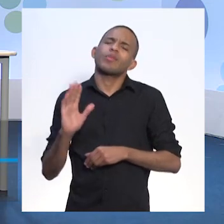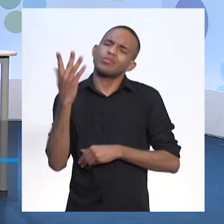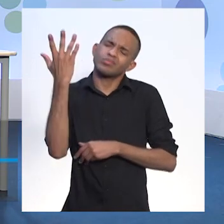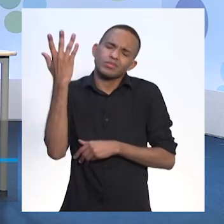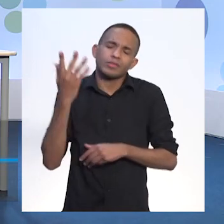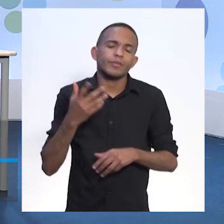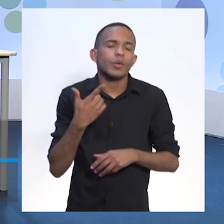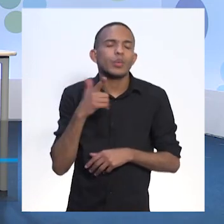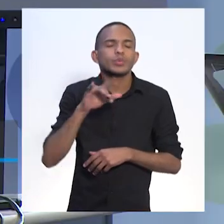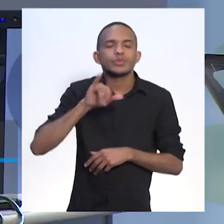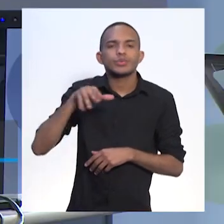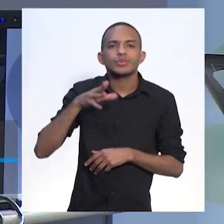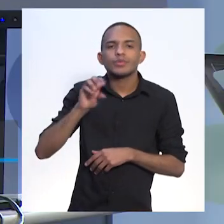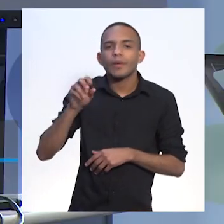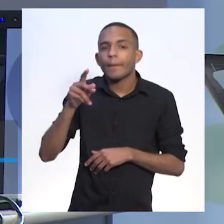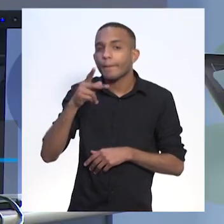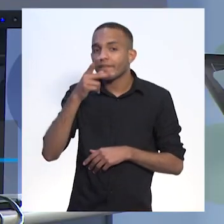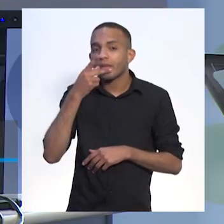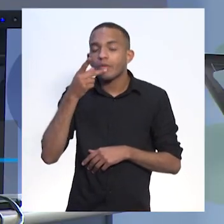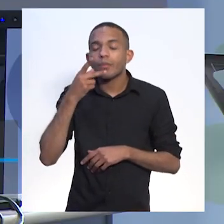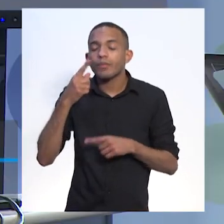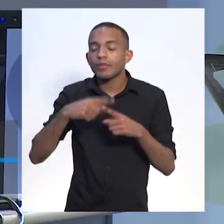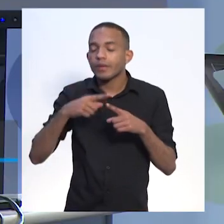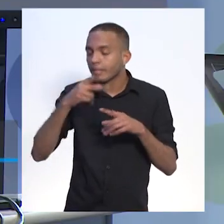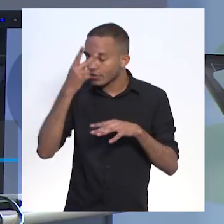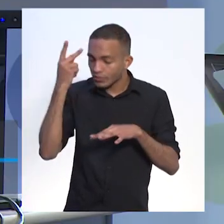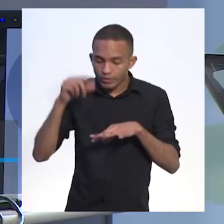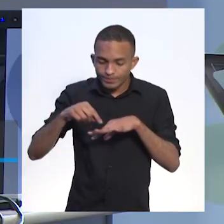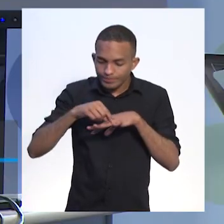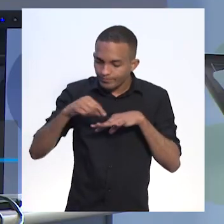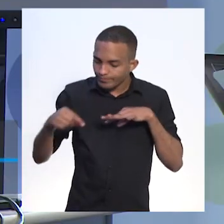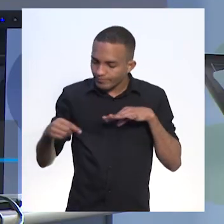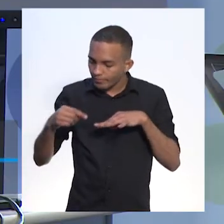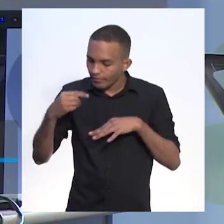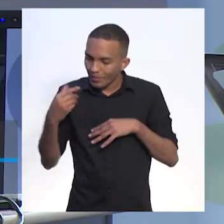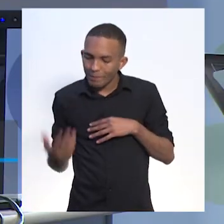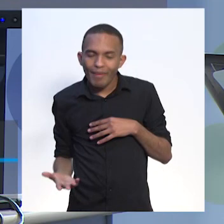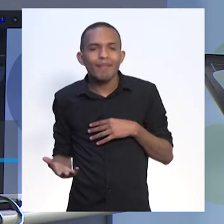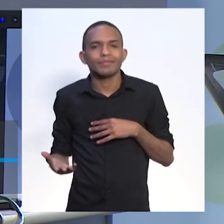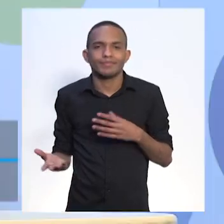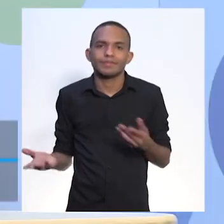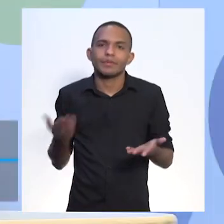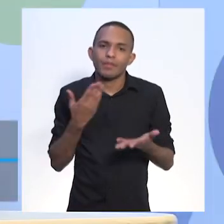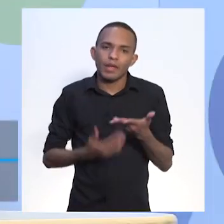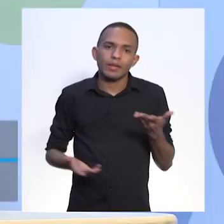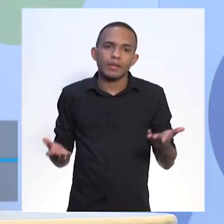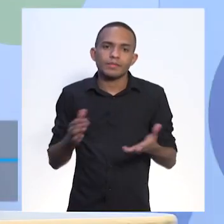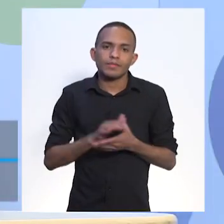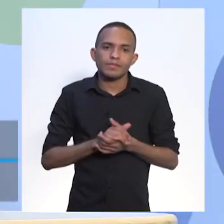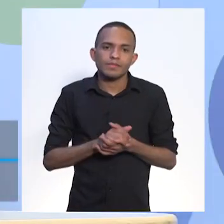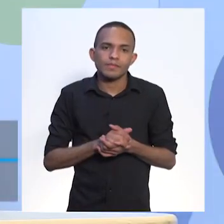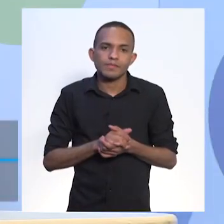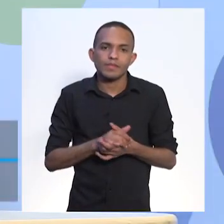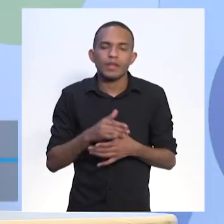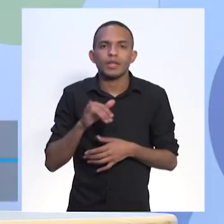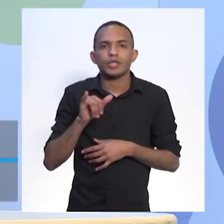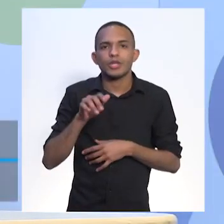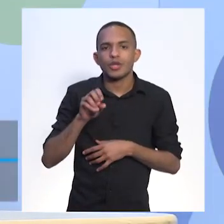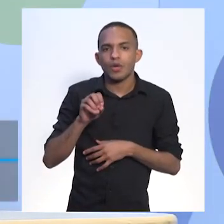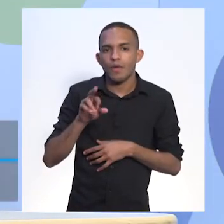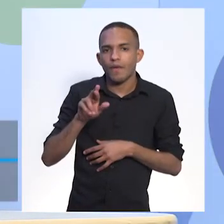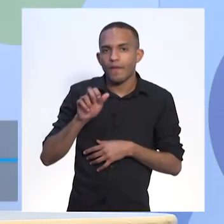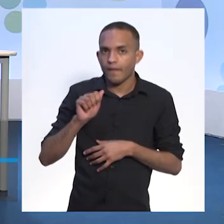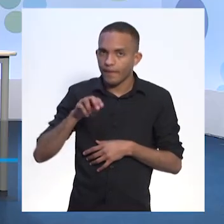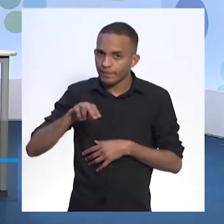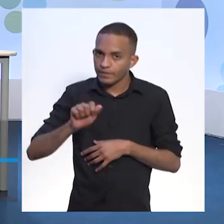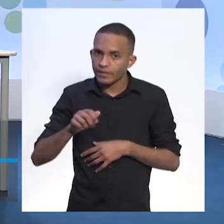O João colocou, porque alguém deixou o anel cair. Ok, então essas perguntinhas são importantes. A Johanna colocou: o